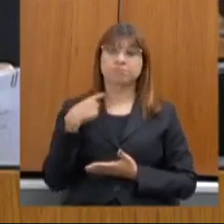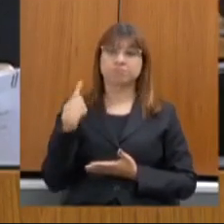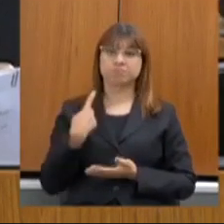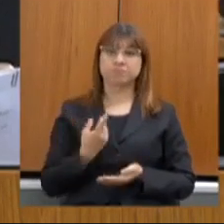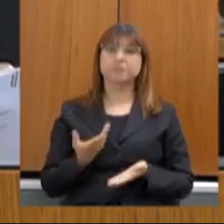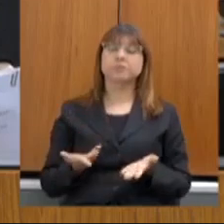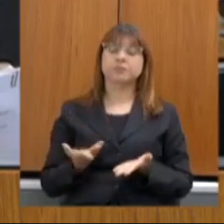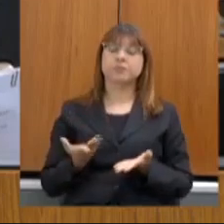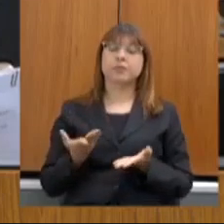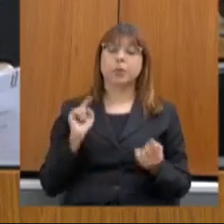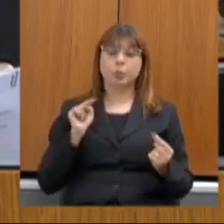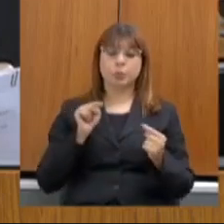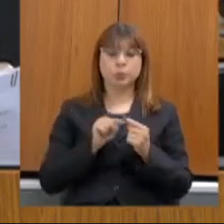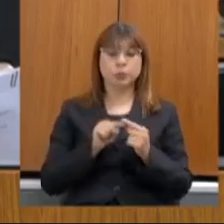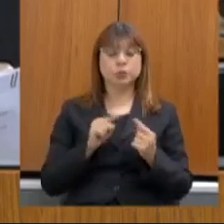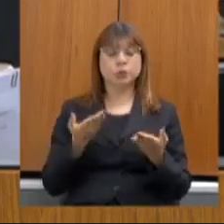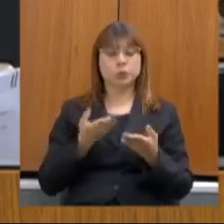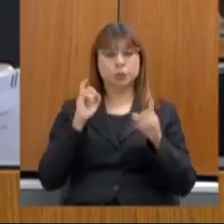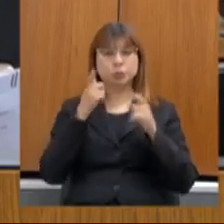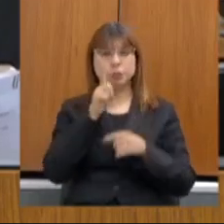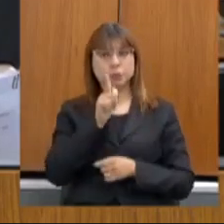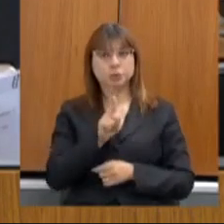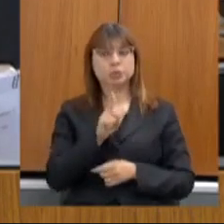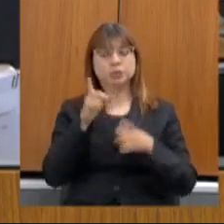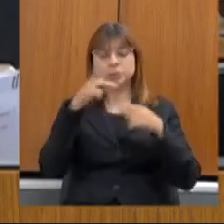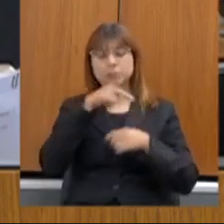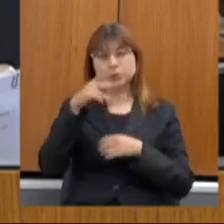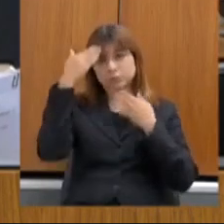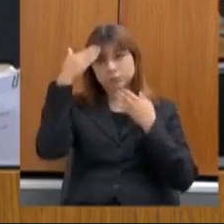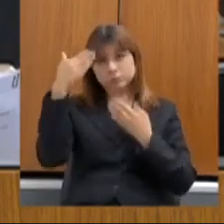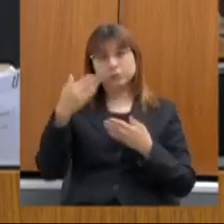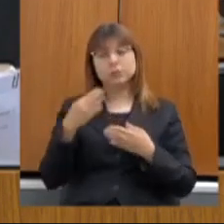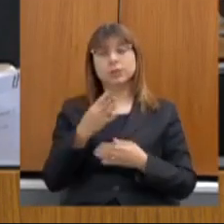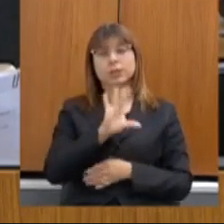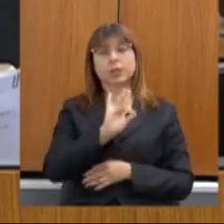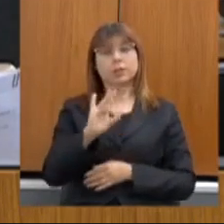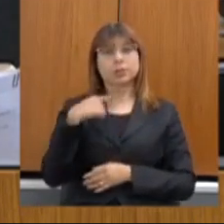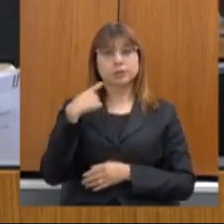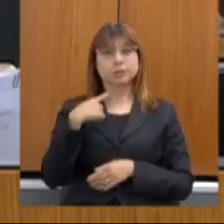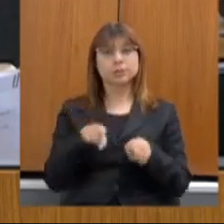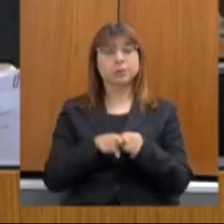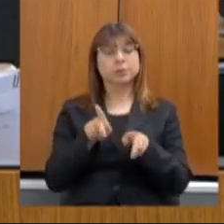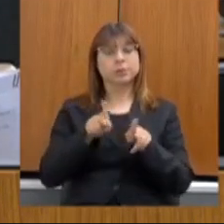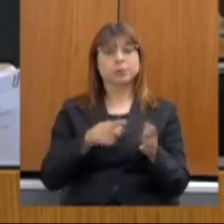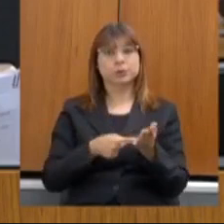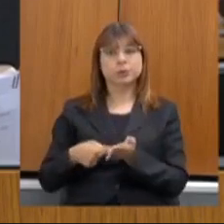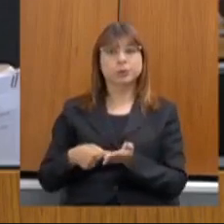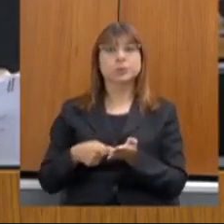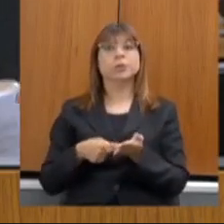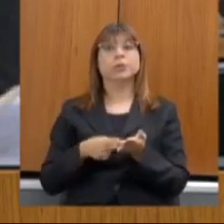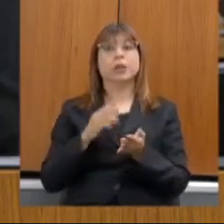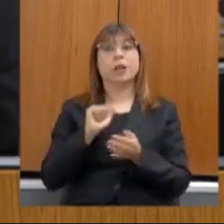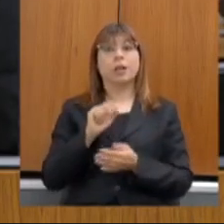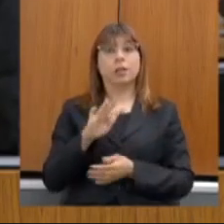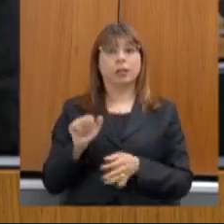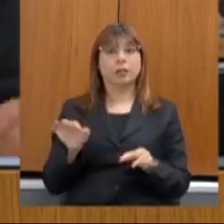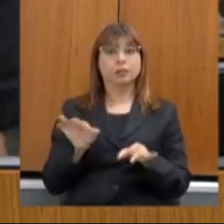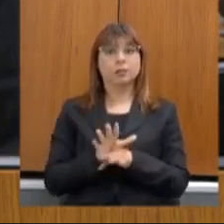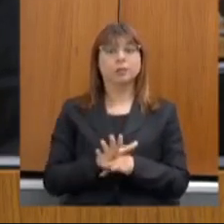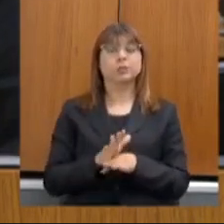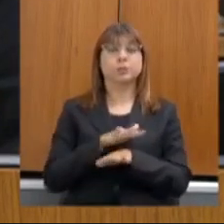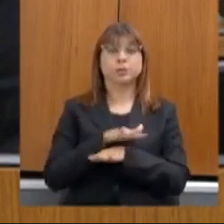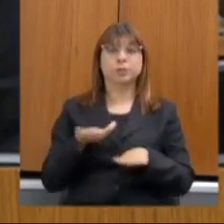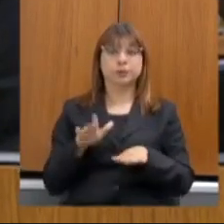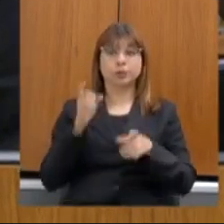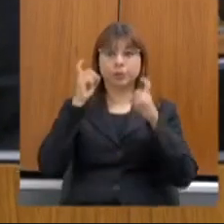e cumprida a finalidade da reunião então a presidência agradece a presença dos parlamentares e dos convidados determina a lavratura da ata e